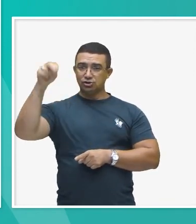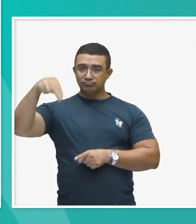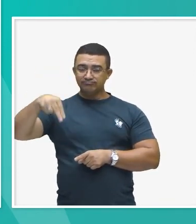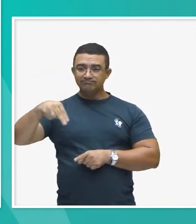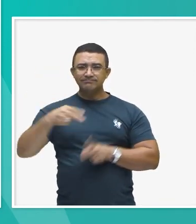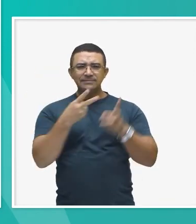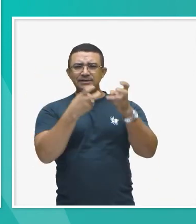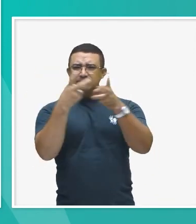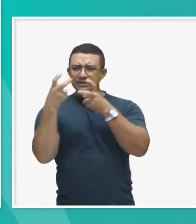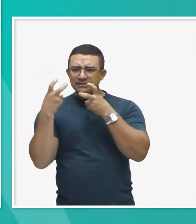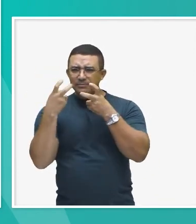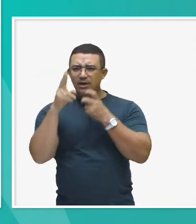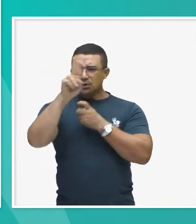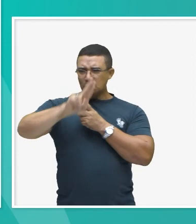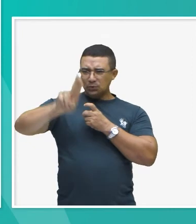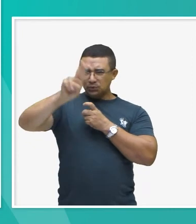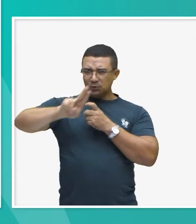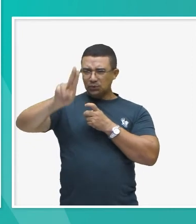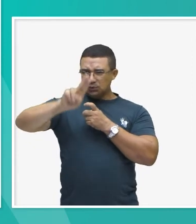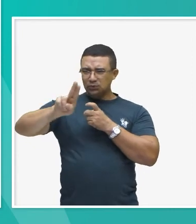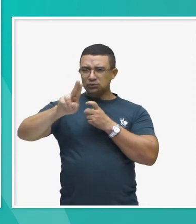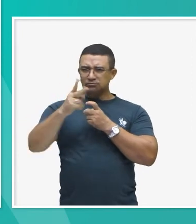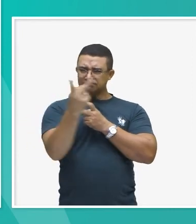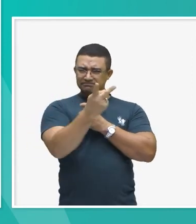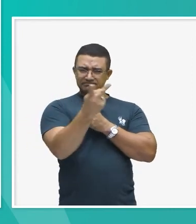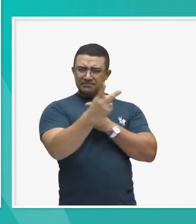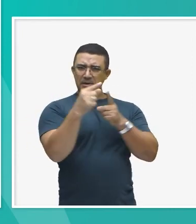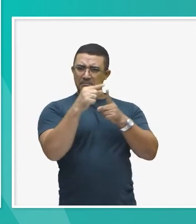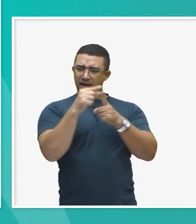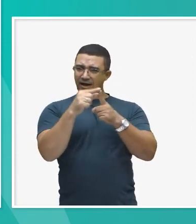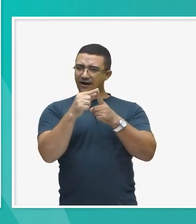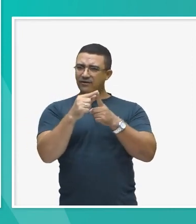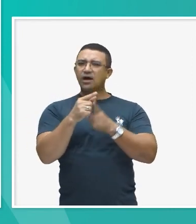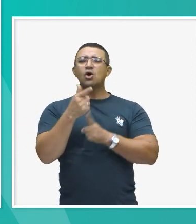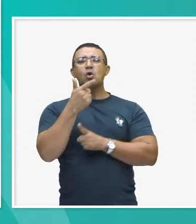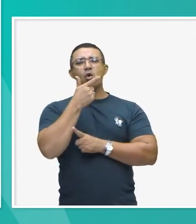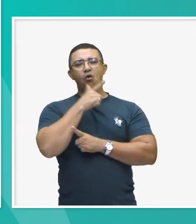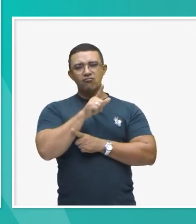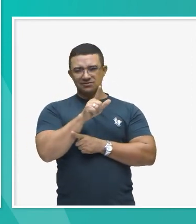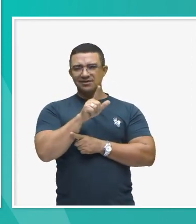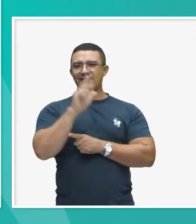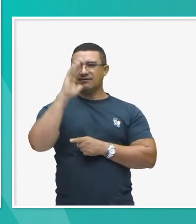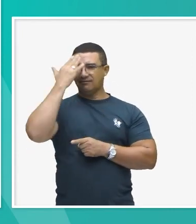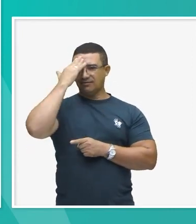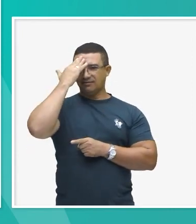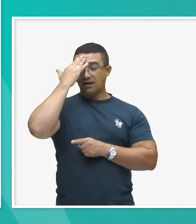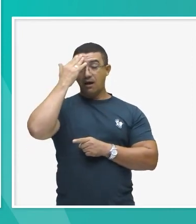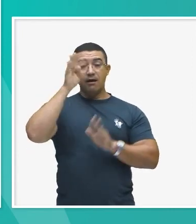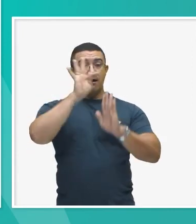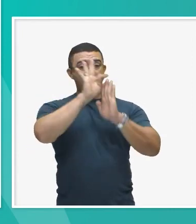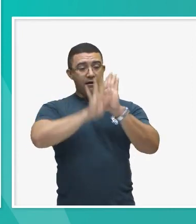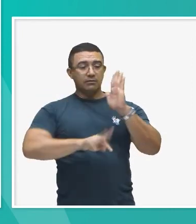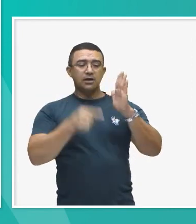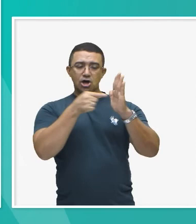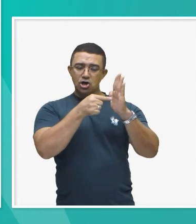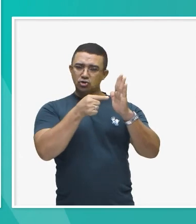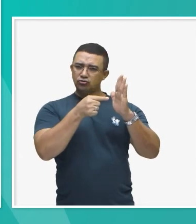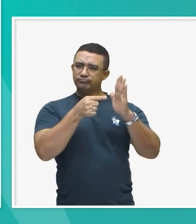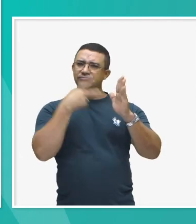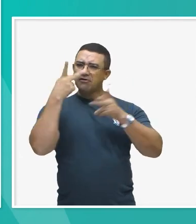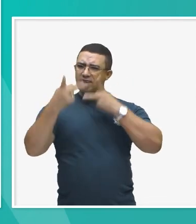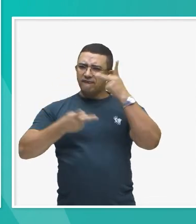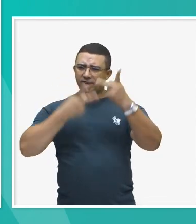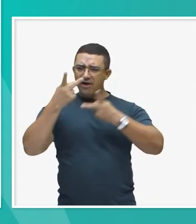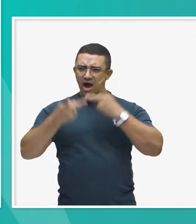o uso delas nesse título, eu já consigo identificar que aquele texto ali está se falando